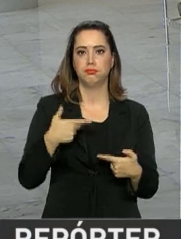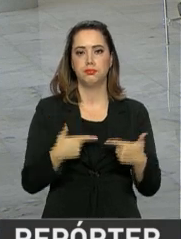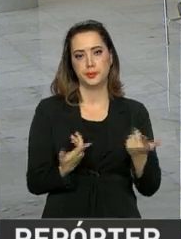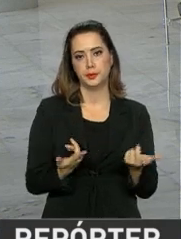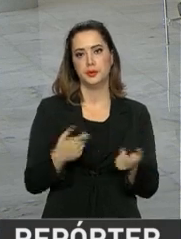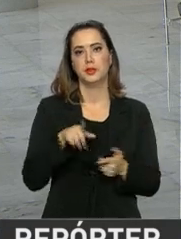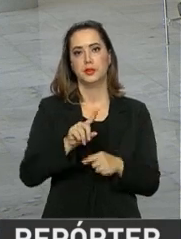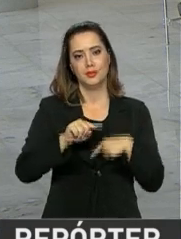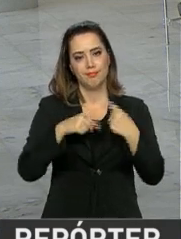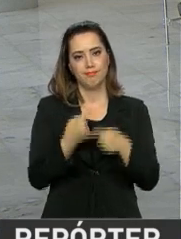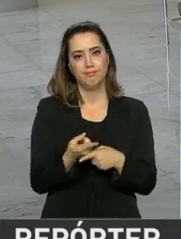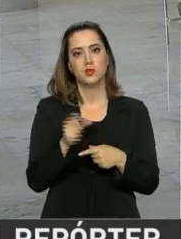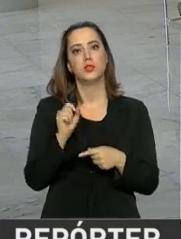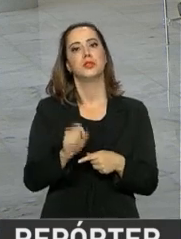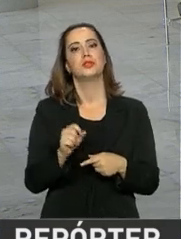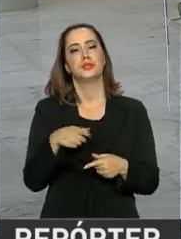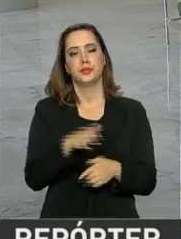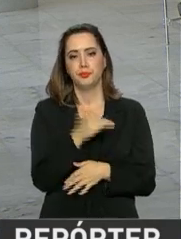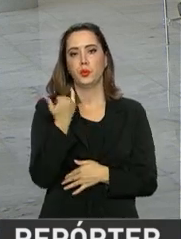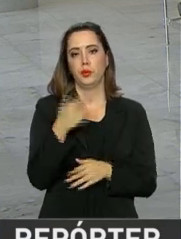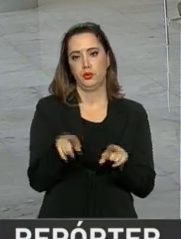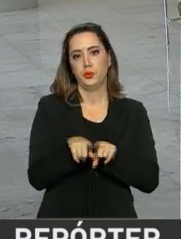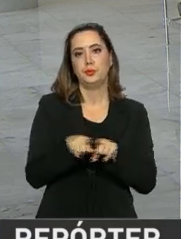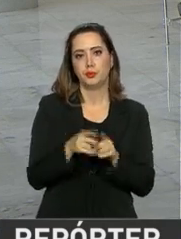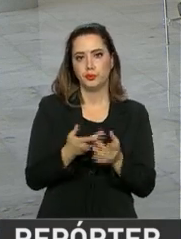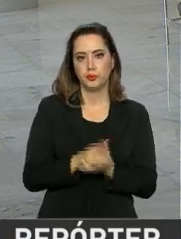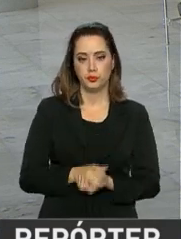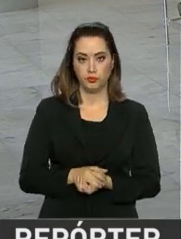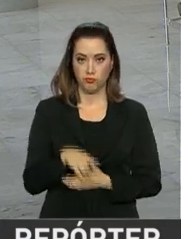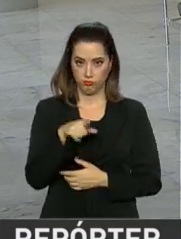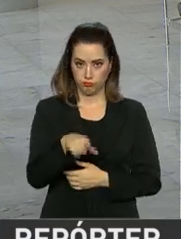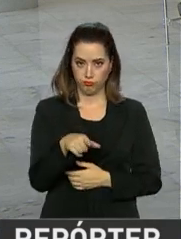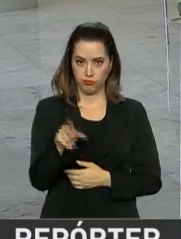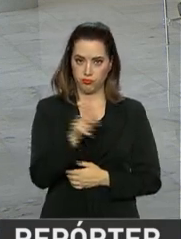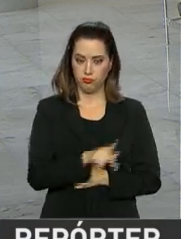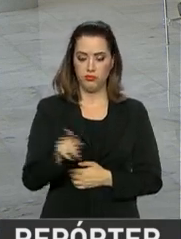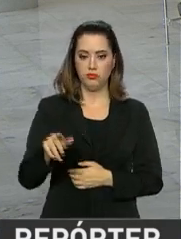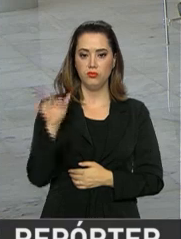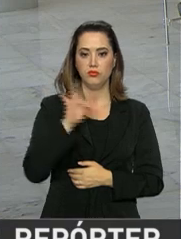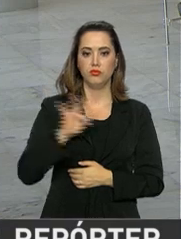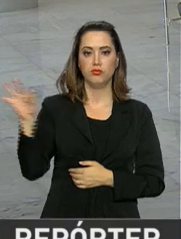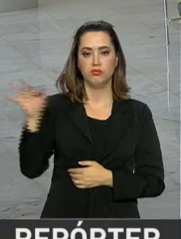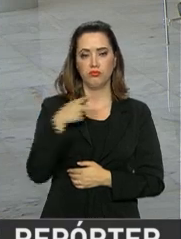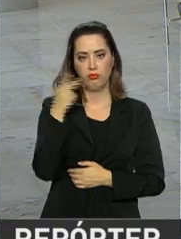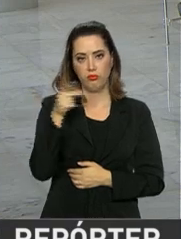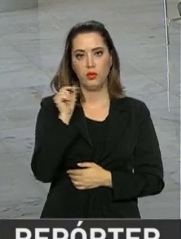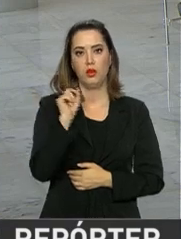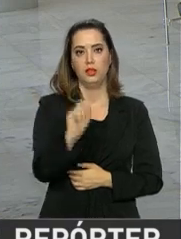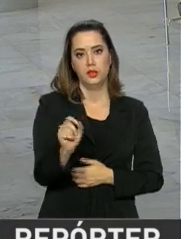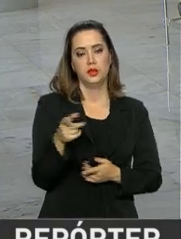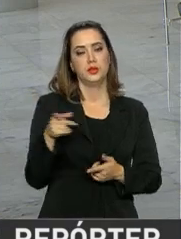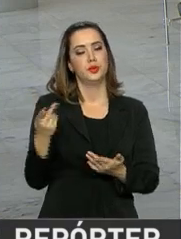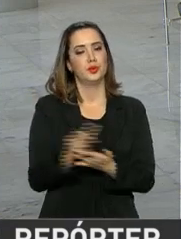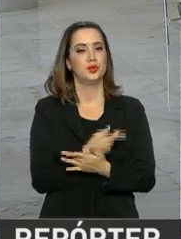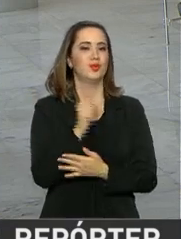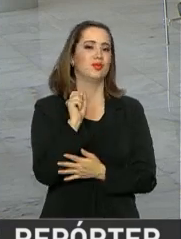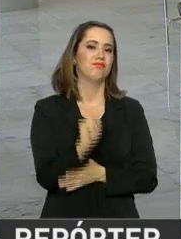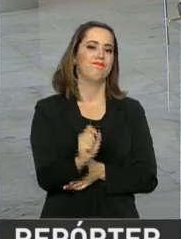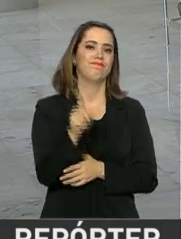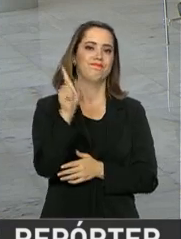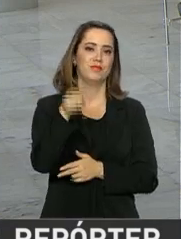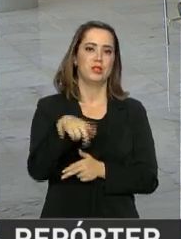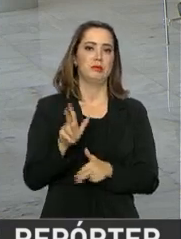desses atropelamentos, acabou sendo morto. O presidente francês, François Hollande, classificou o ato como um